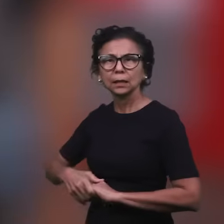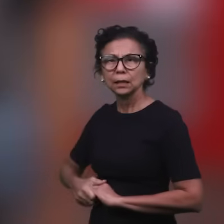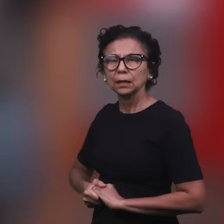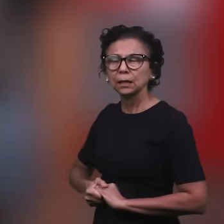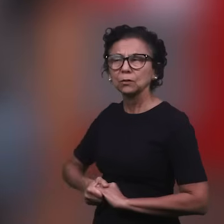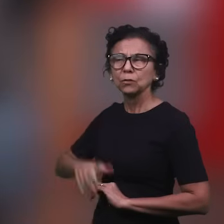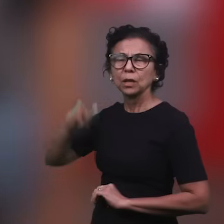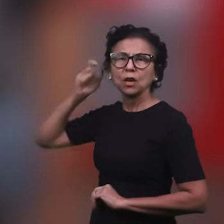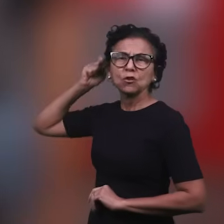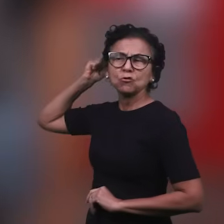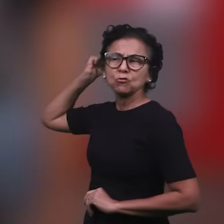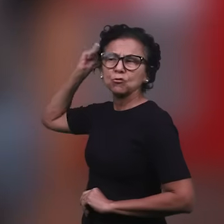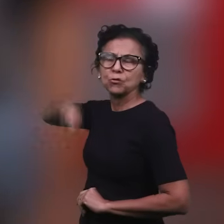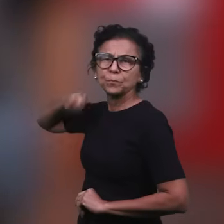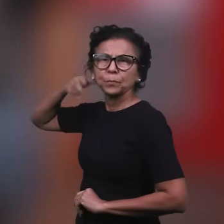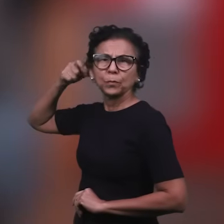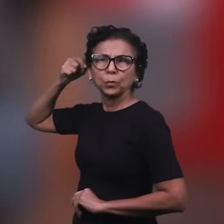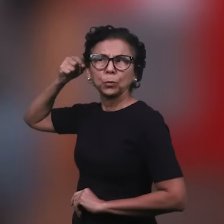sacerdote.